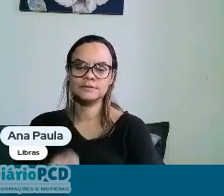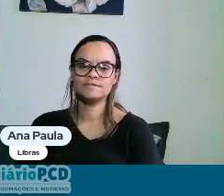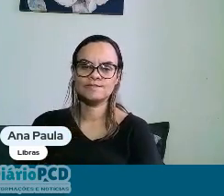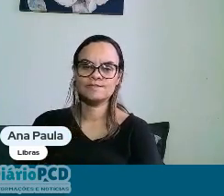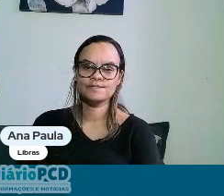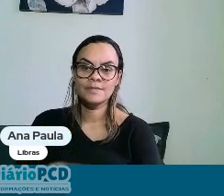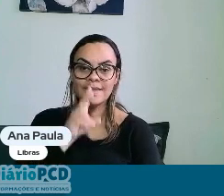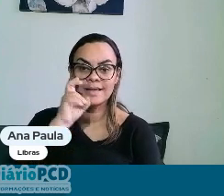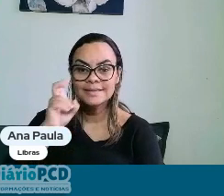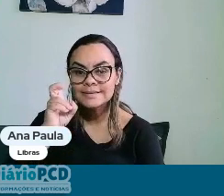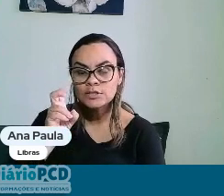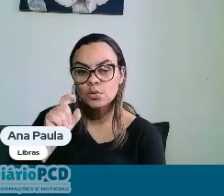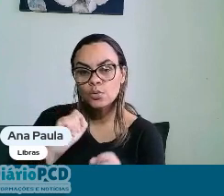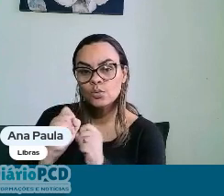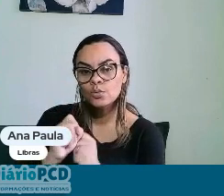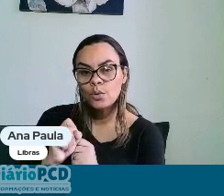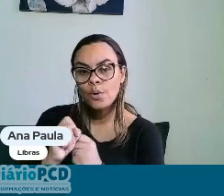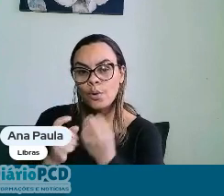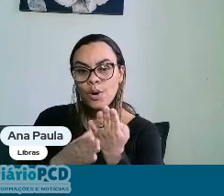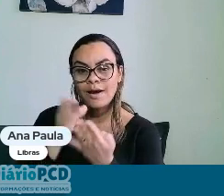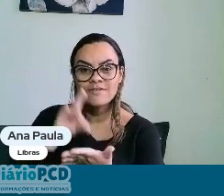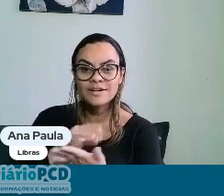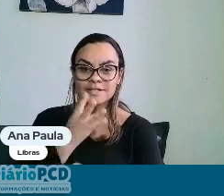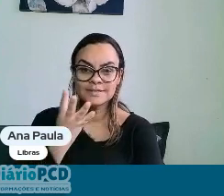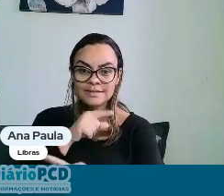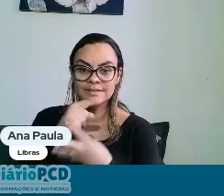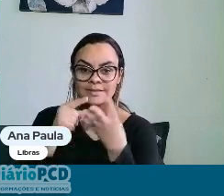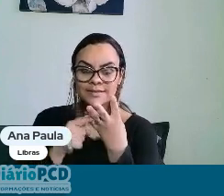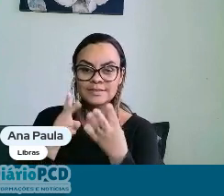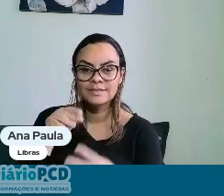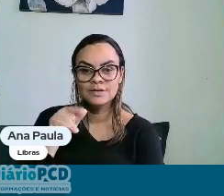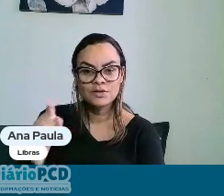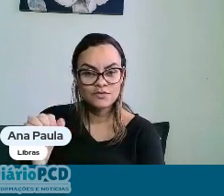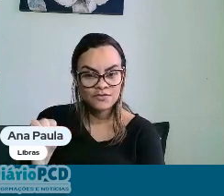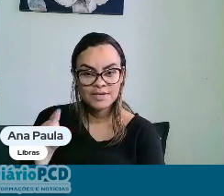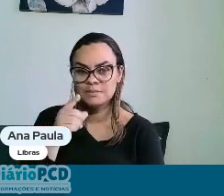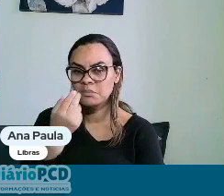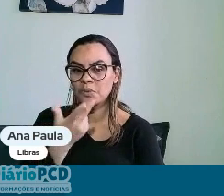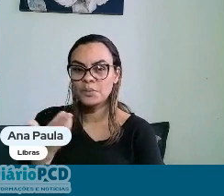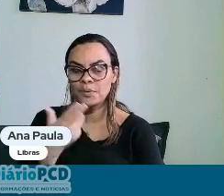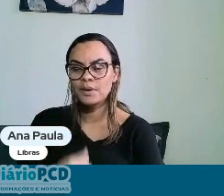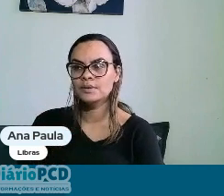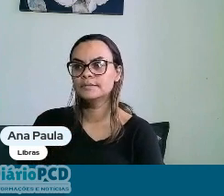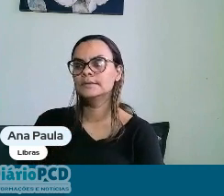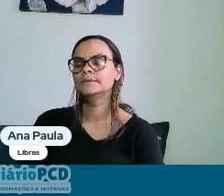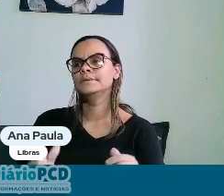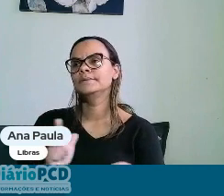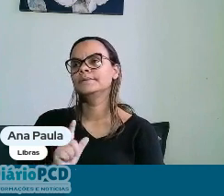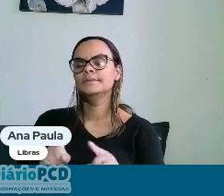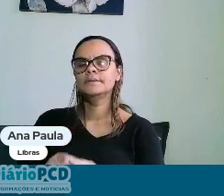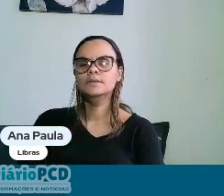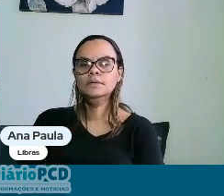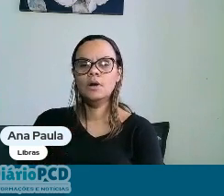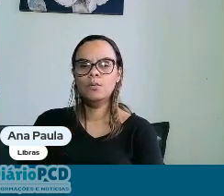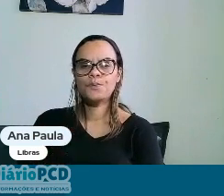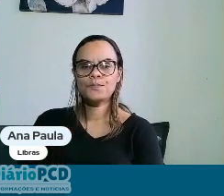que esses 5, na verdade, eram 4, que o PIS/COFINS era a mesma coisa. Então, por outro